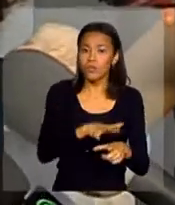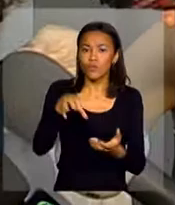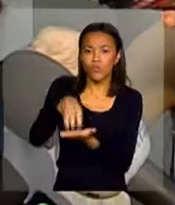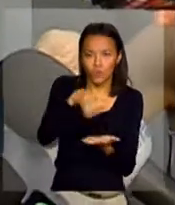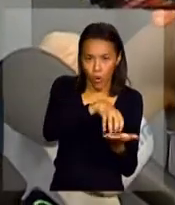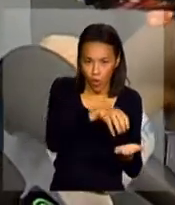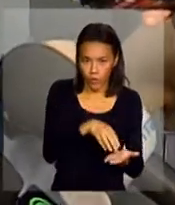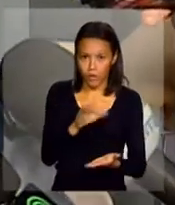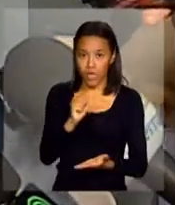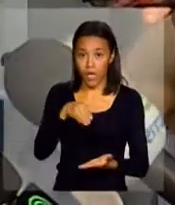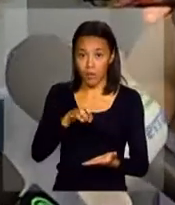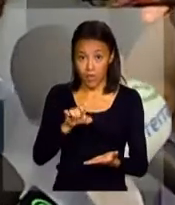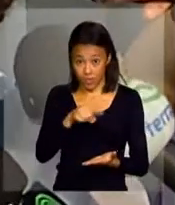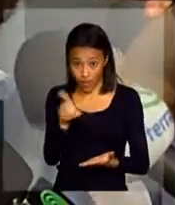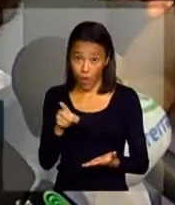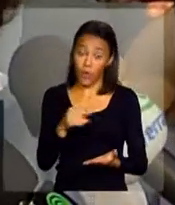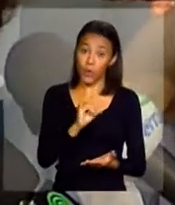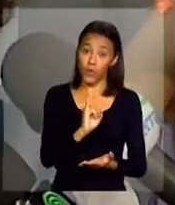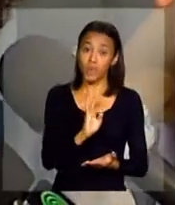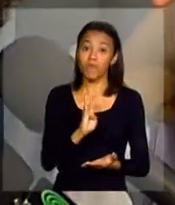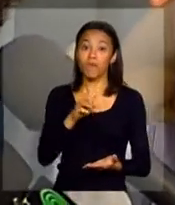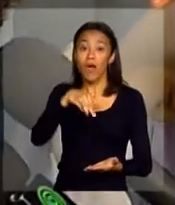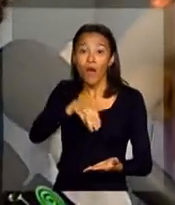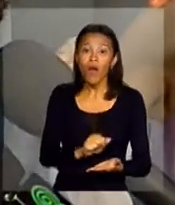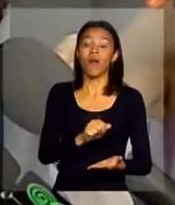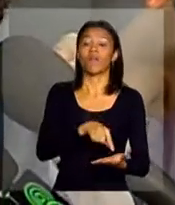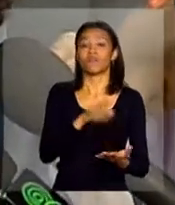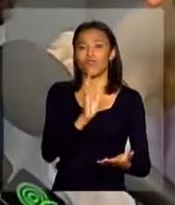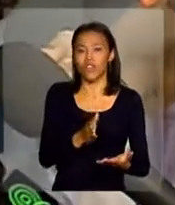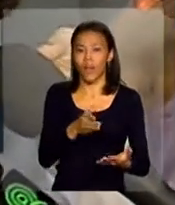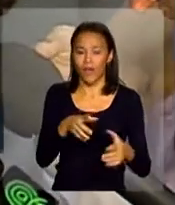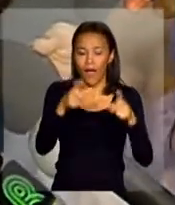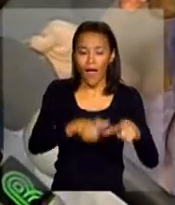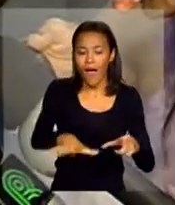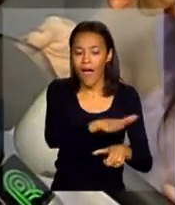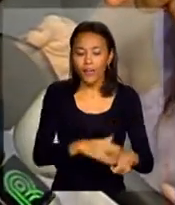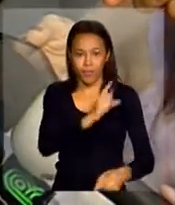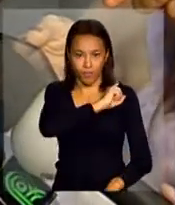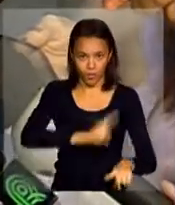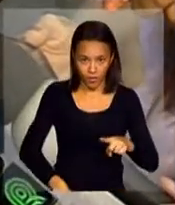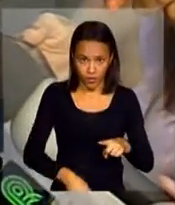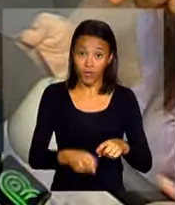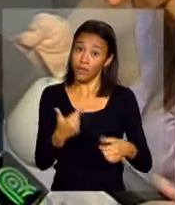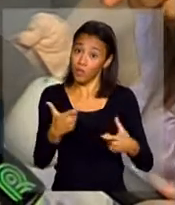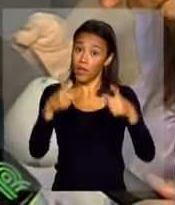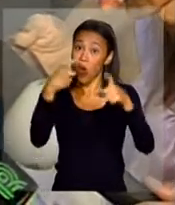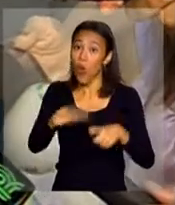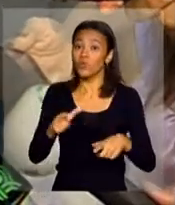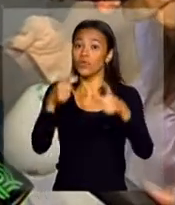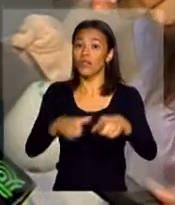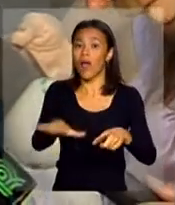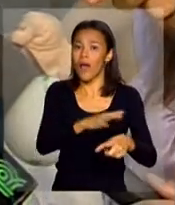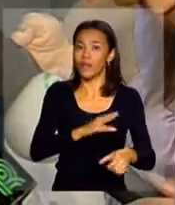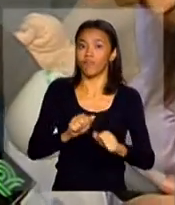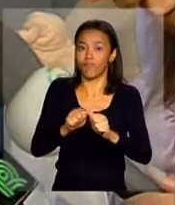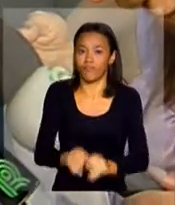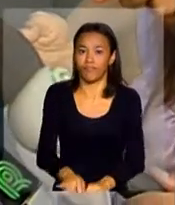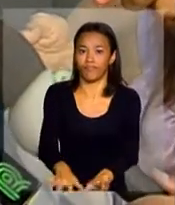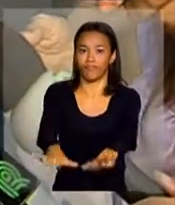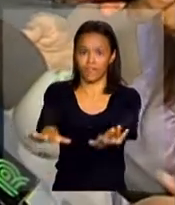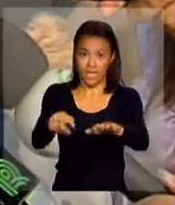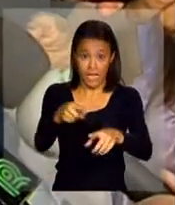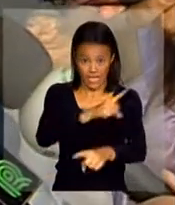casando basicamente o IBAMA, a base de dados do IBAMA de área embargada, vis-à-vis as áreas de expansão, para a gente entender se está expandindo em